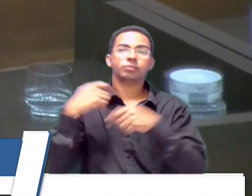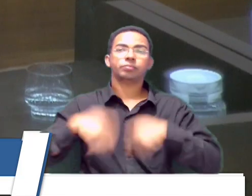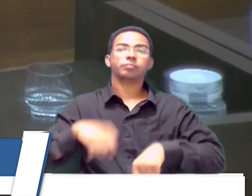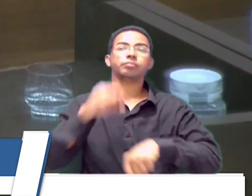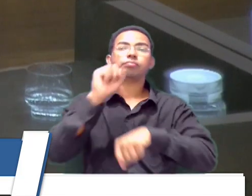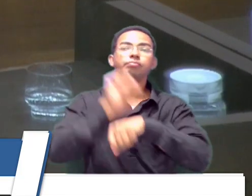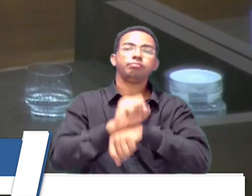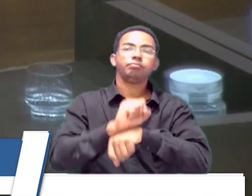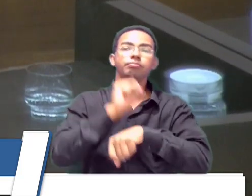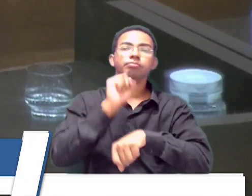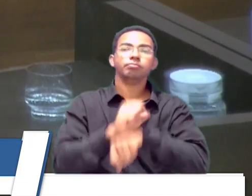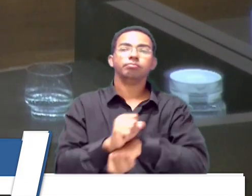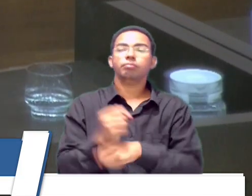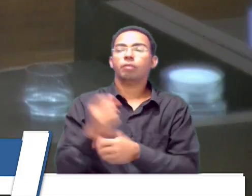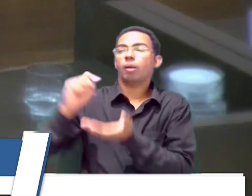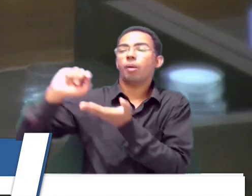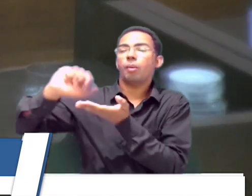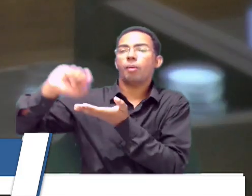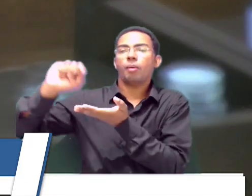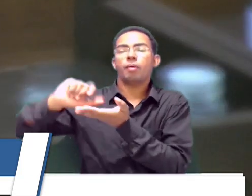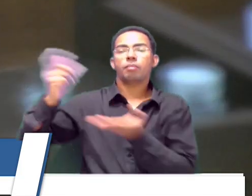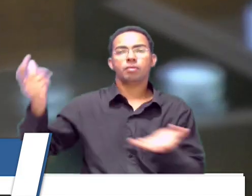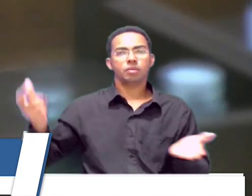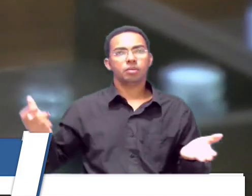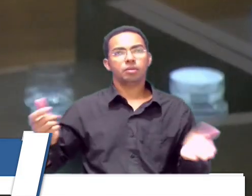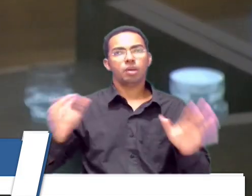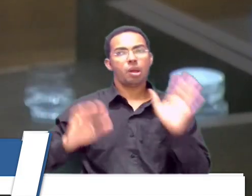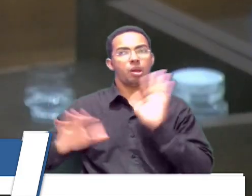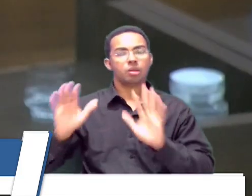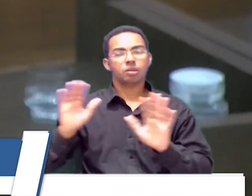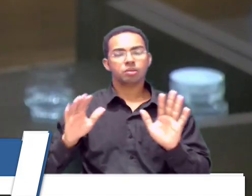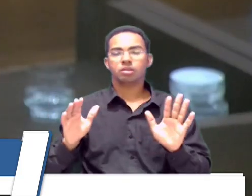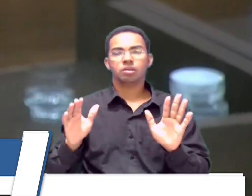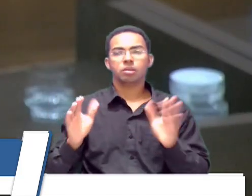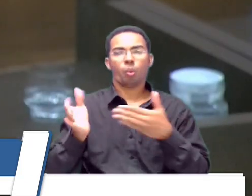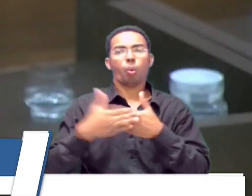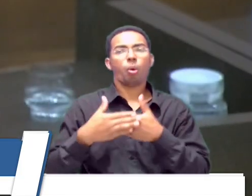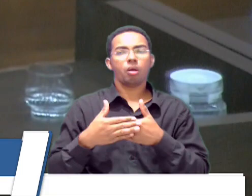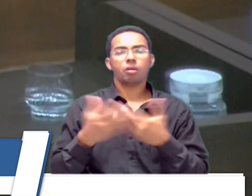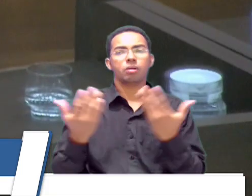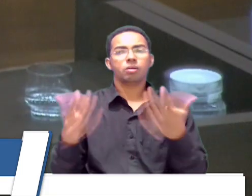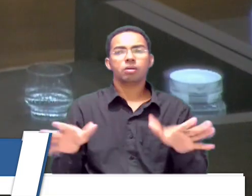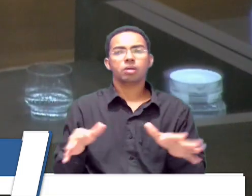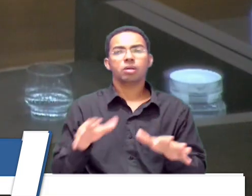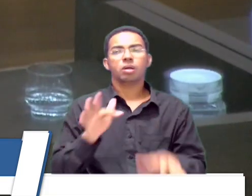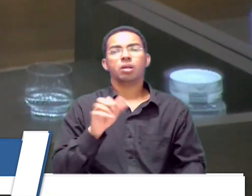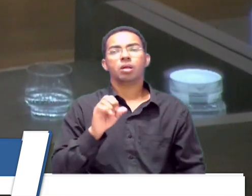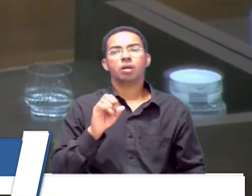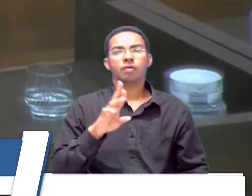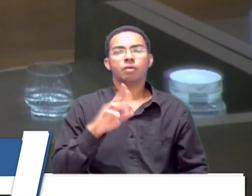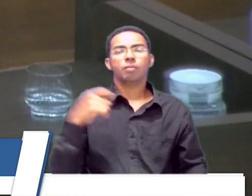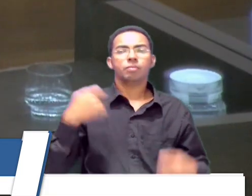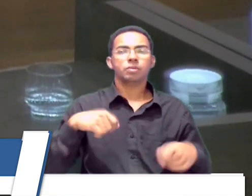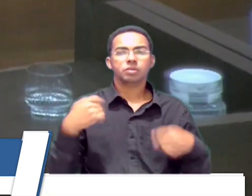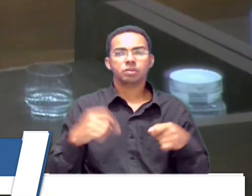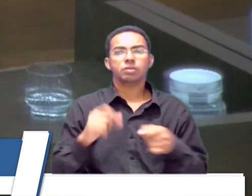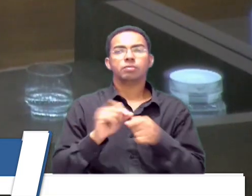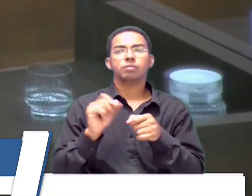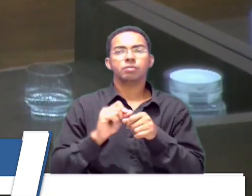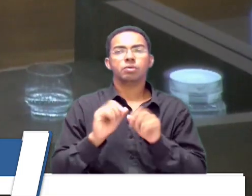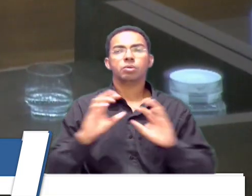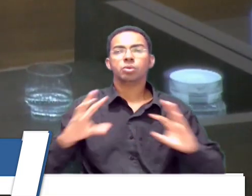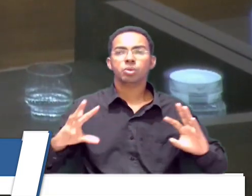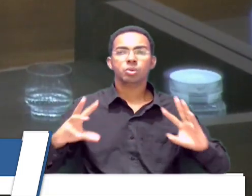ficar perigando de ser interrompido. Eu não quero que a Flor da Vida continue precisando fazer tudo isso, sem